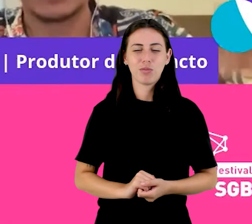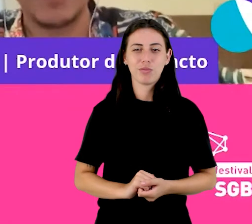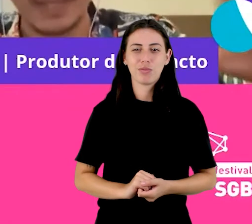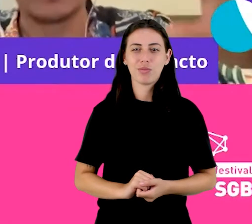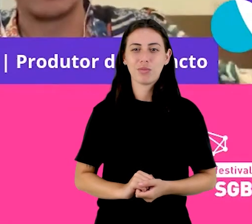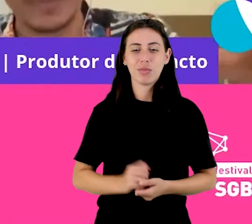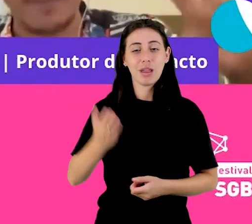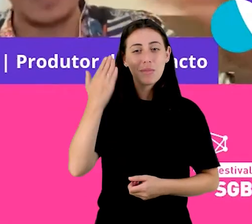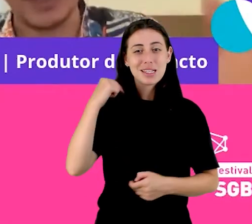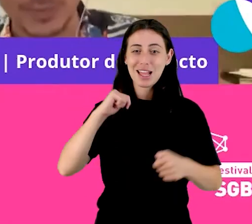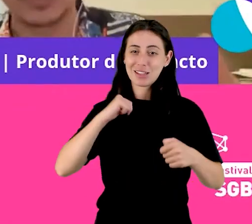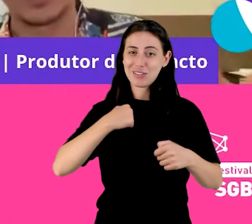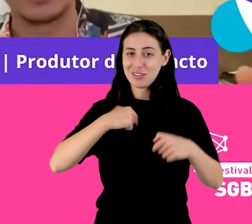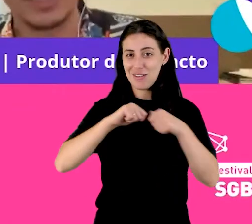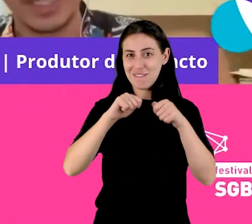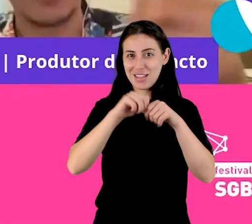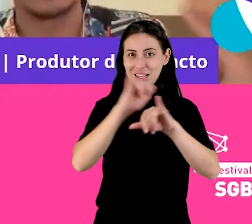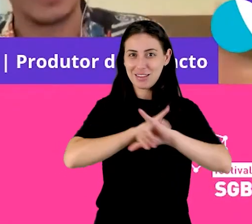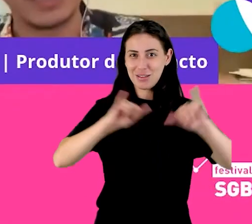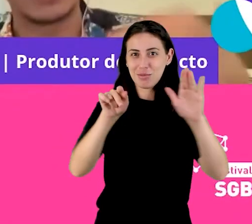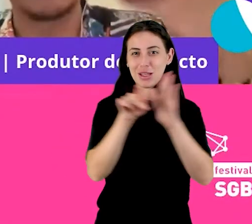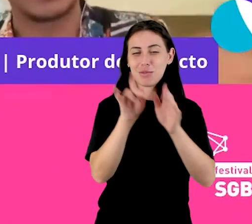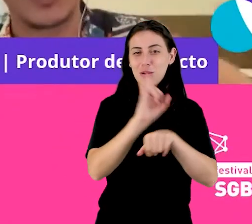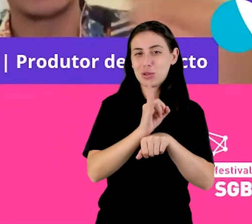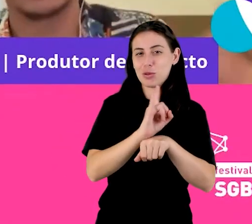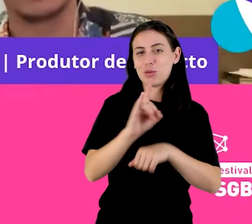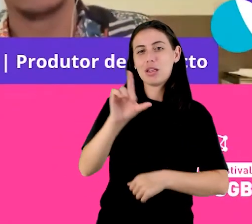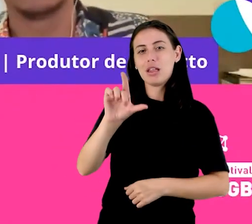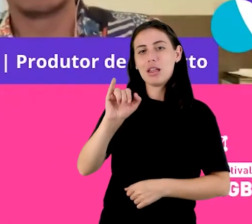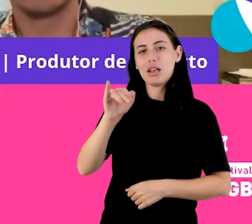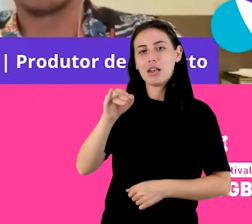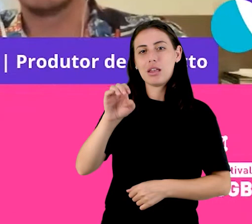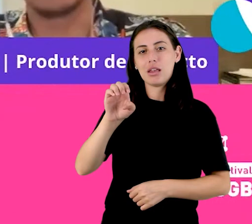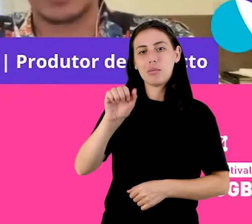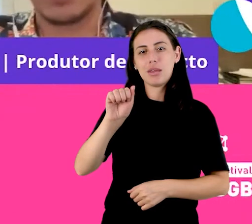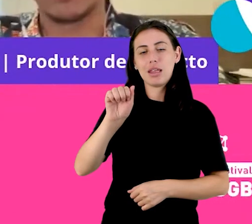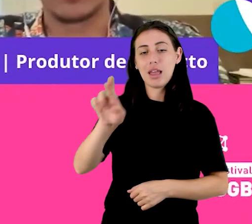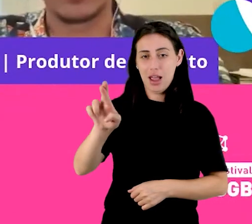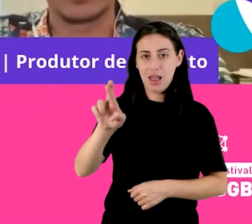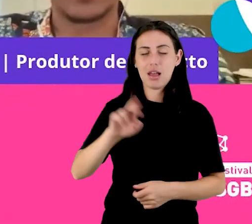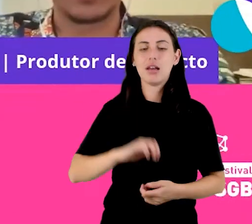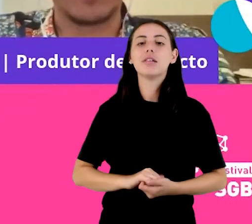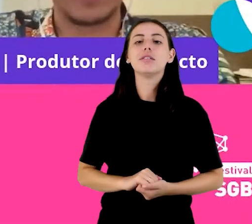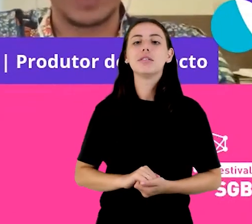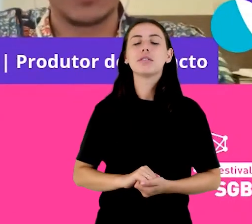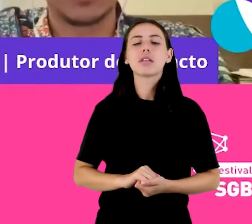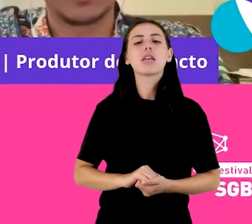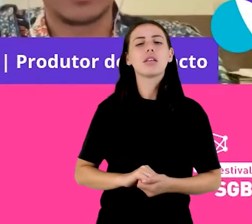esse fortalecimento também entre os produtores, de se reconhecer, de trabalhar, de conhecerem. Uma coisa muito legal, quando eu